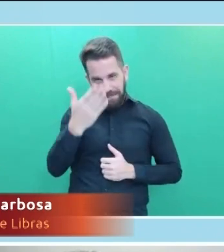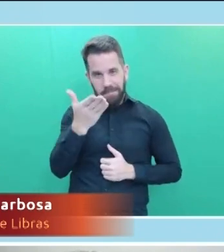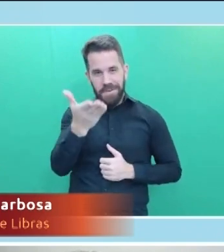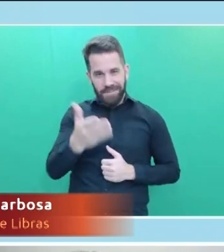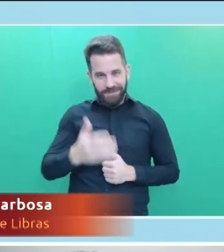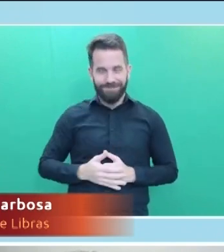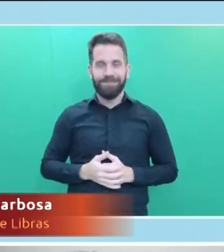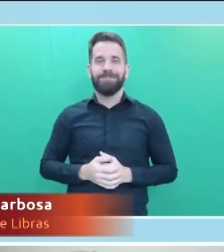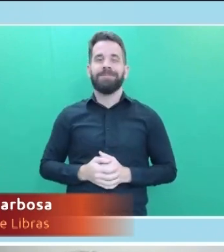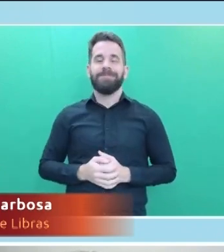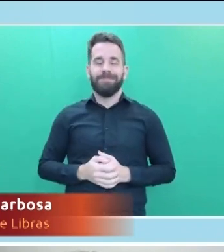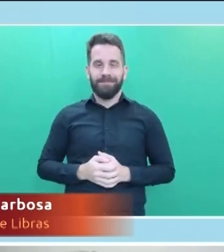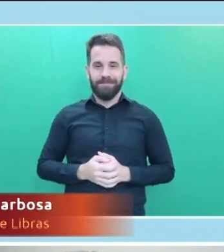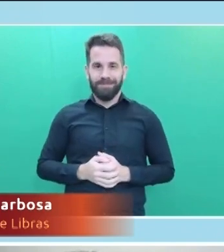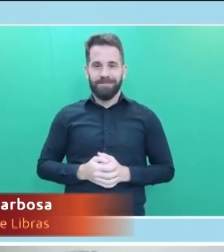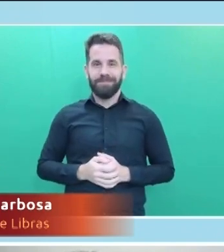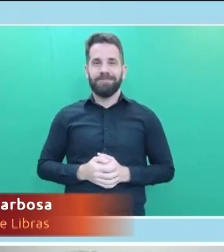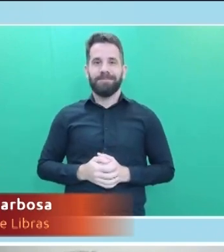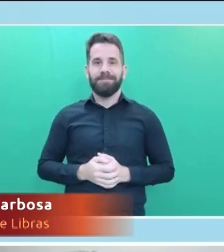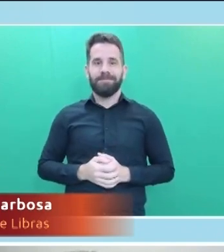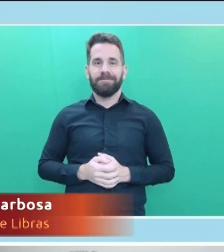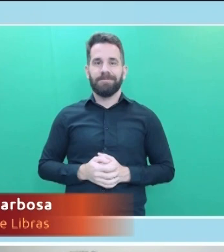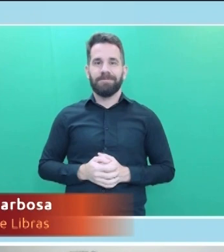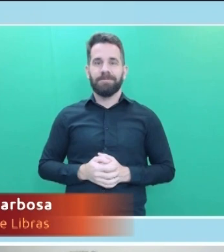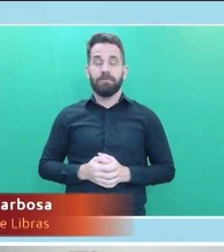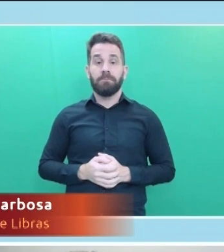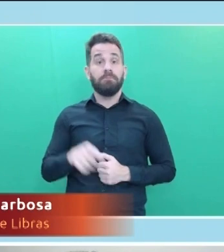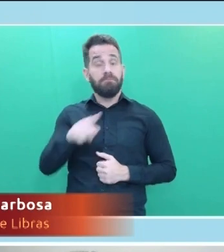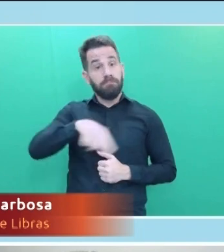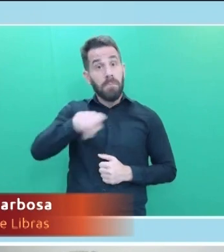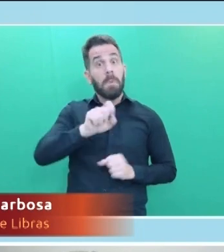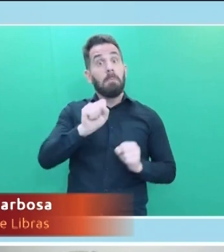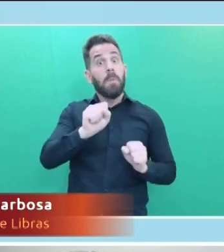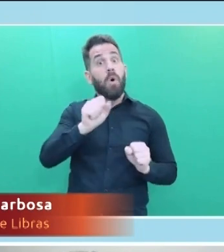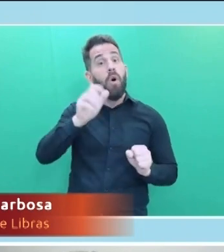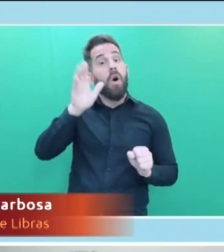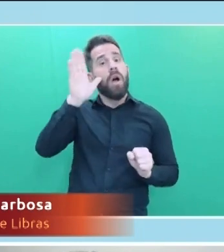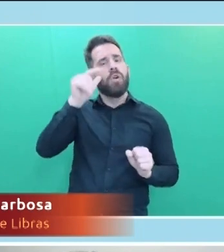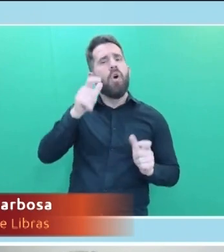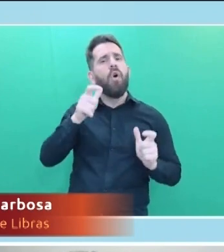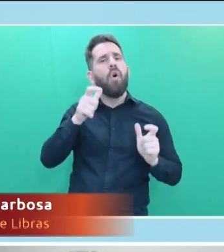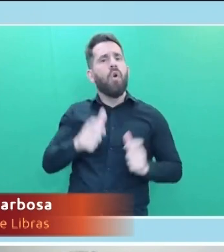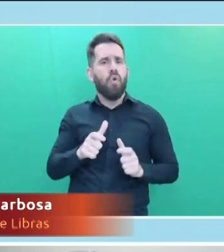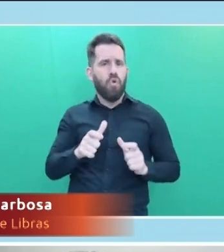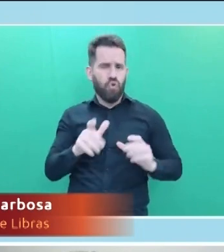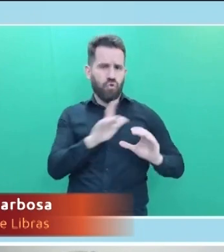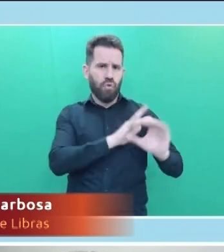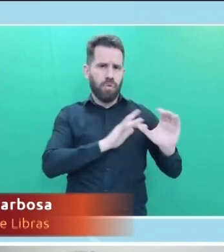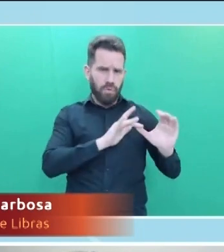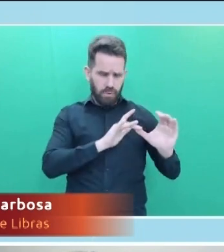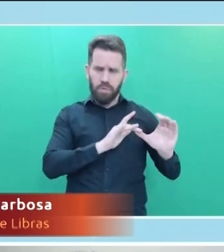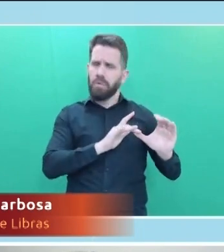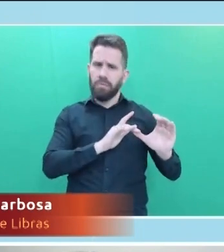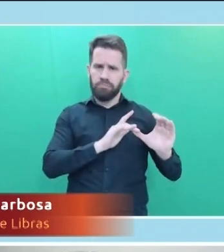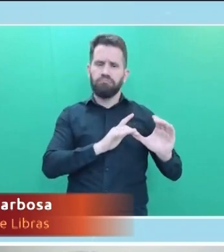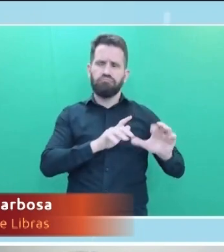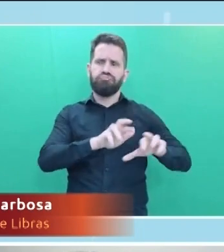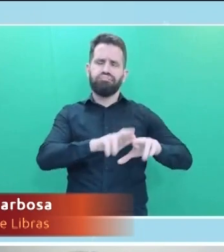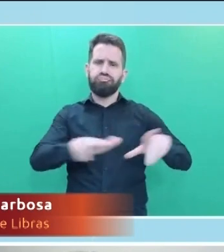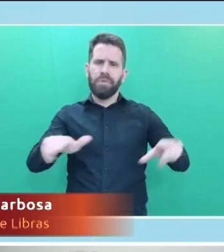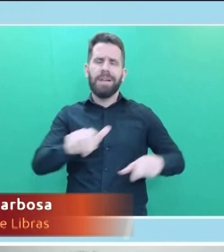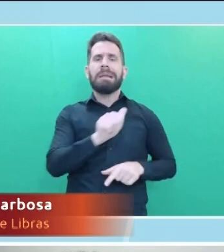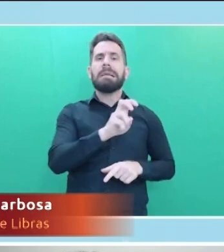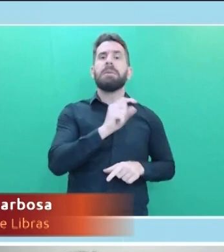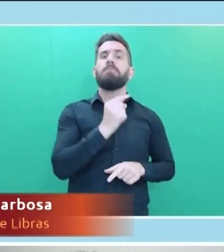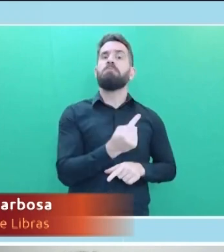presença. Você pode assistir o Conexões em diferentes plataformas. No canal 15.1 do Sinal Aberto, no canal